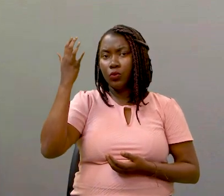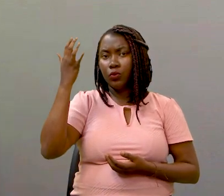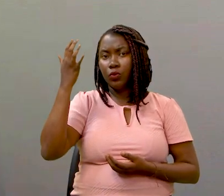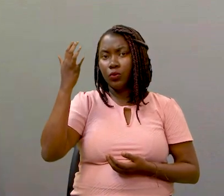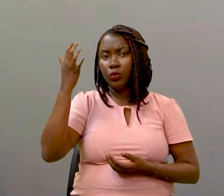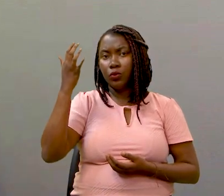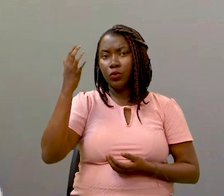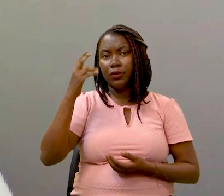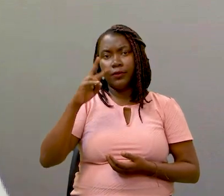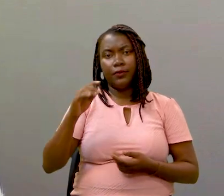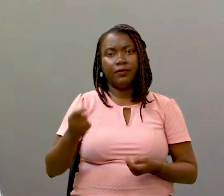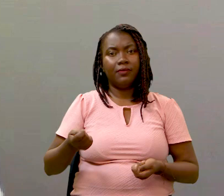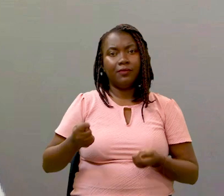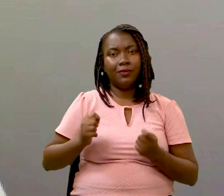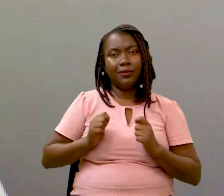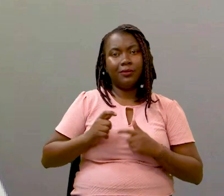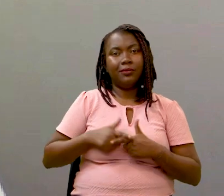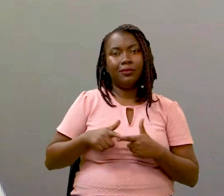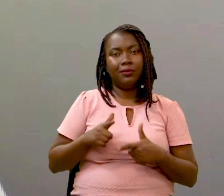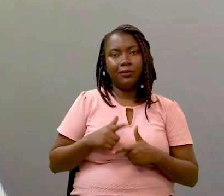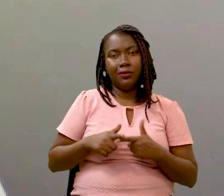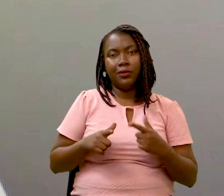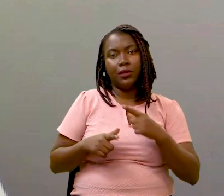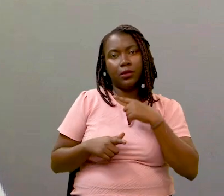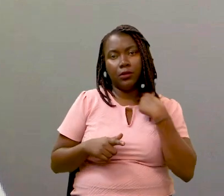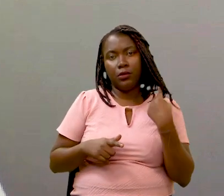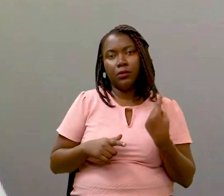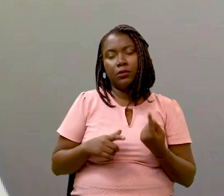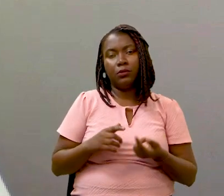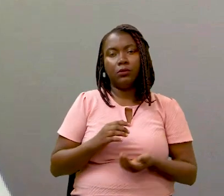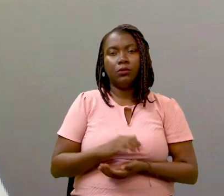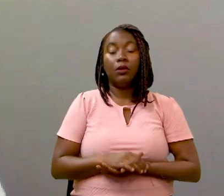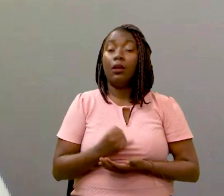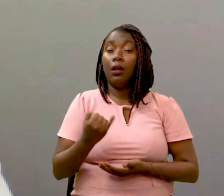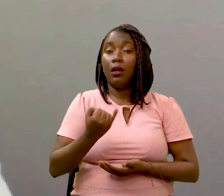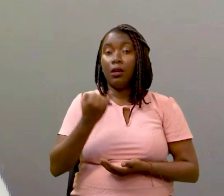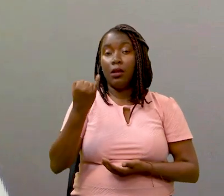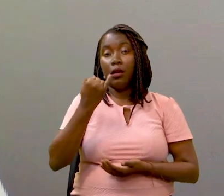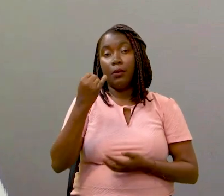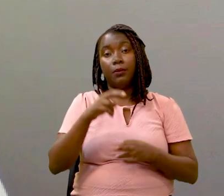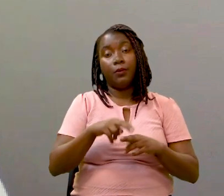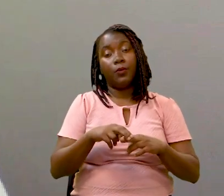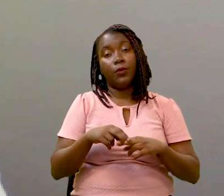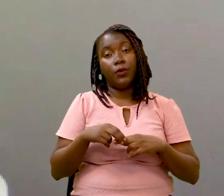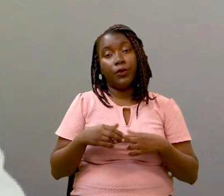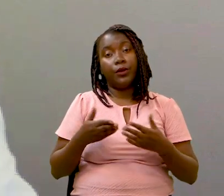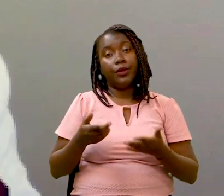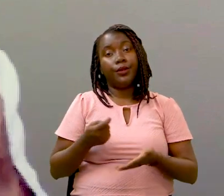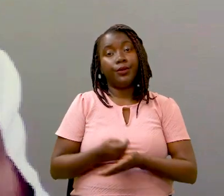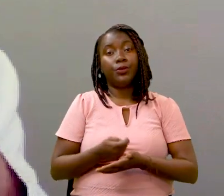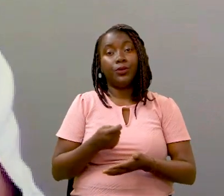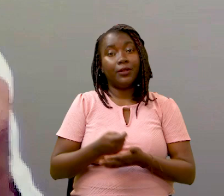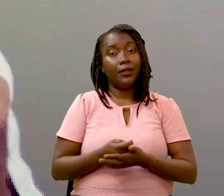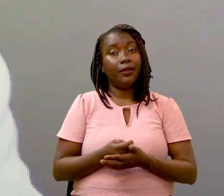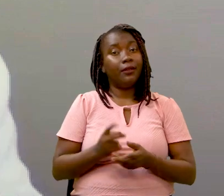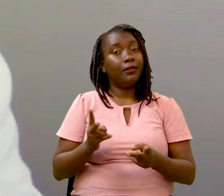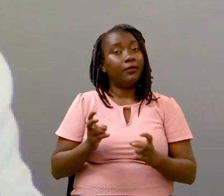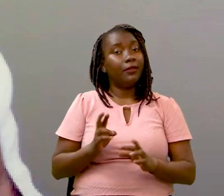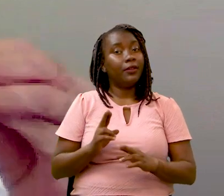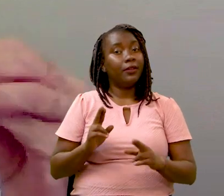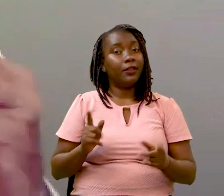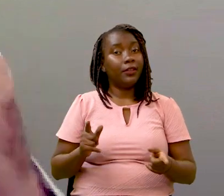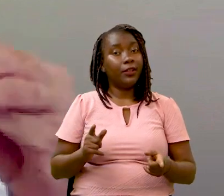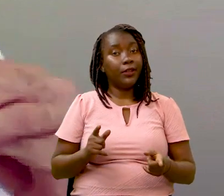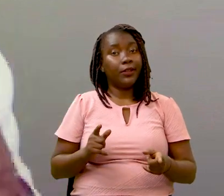que vai levar a sequelas, vai levar ao óbito. Isso é importante, porque isso deve ser